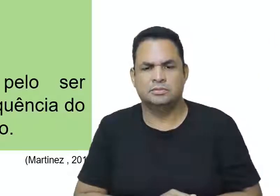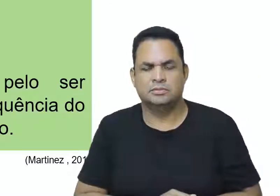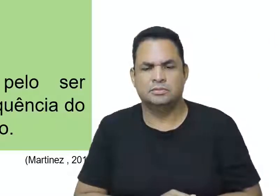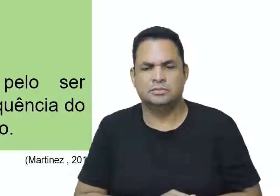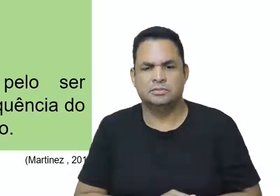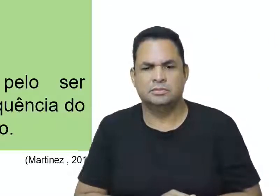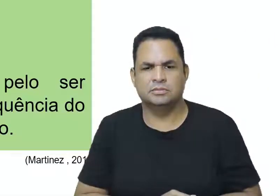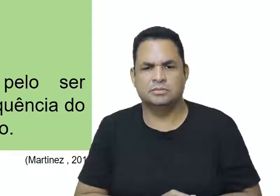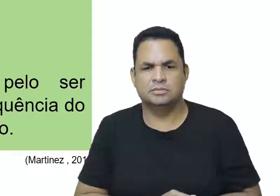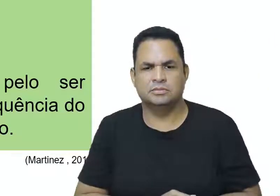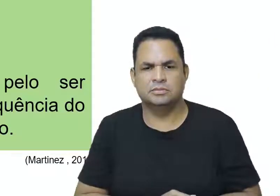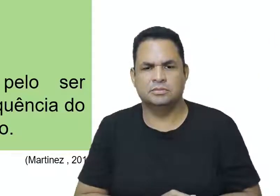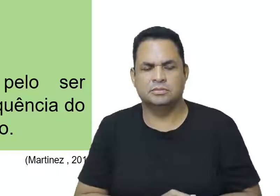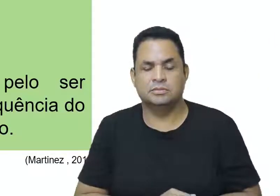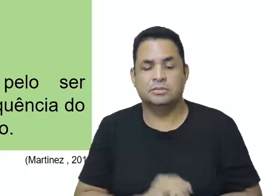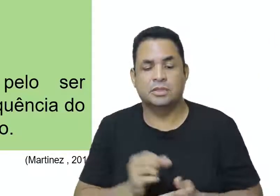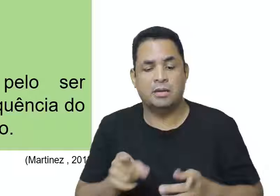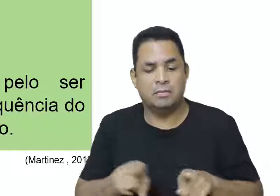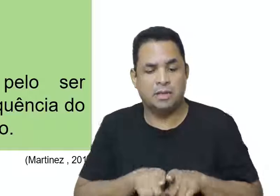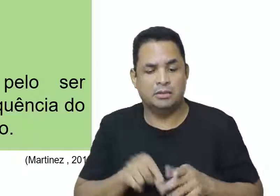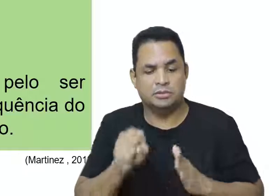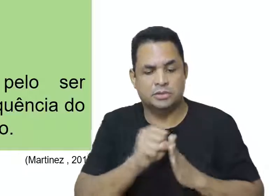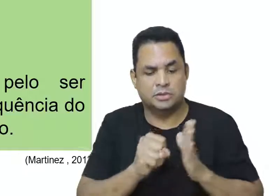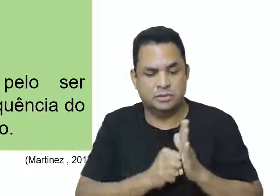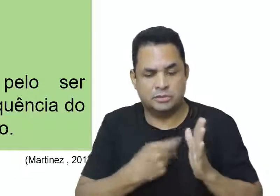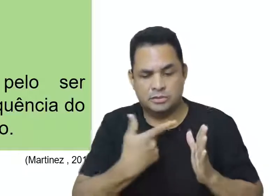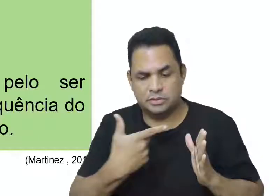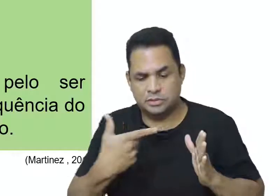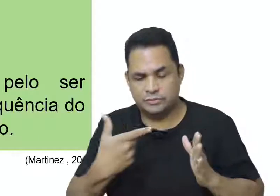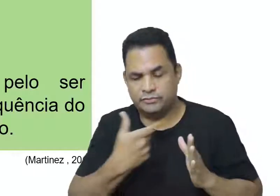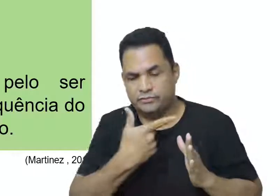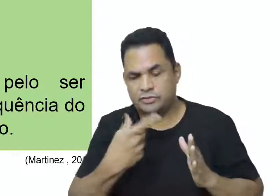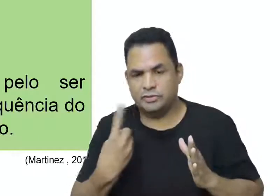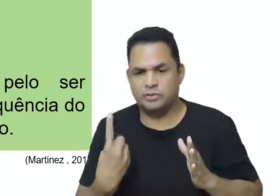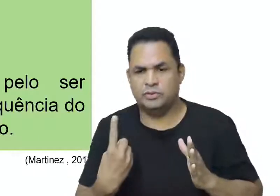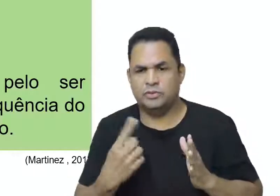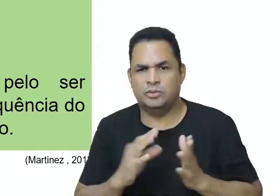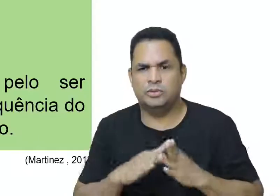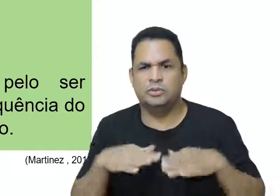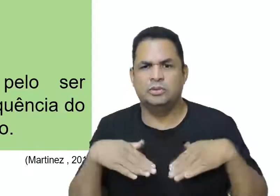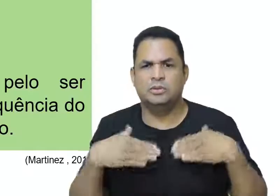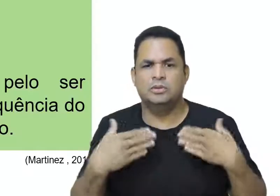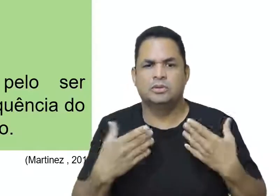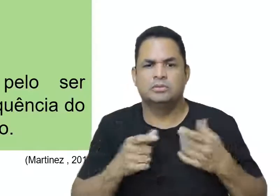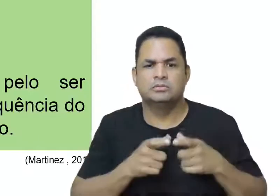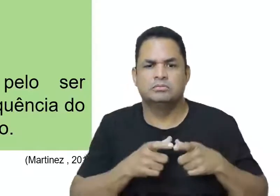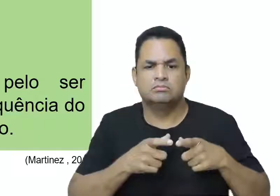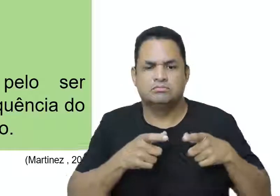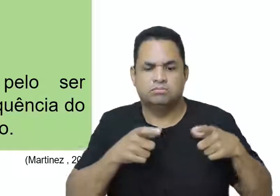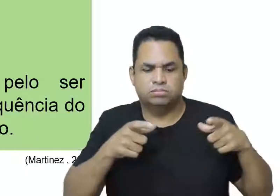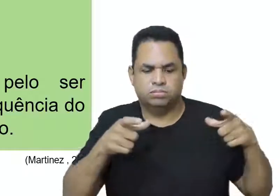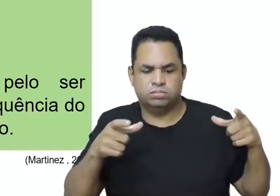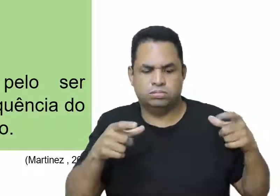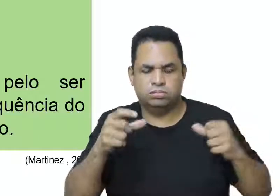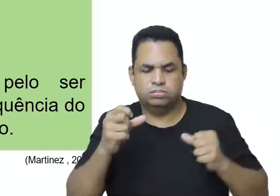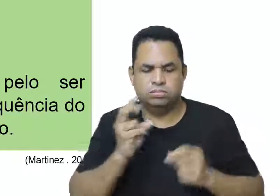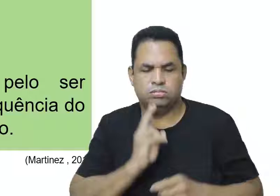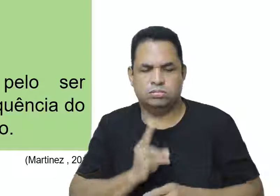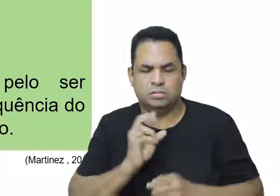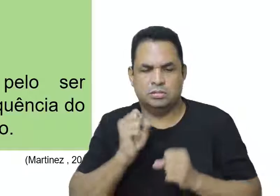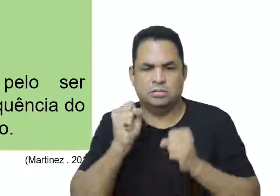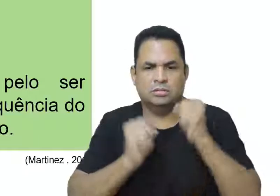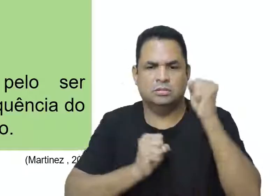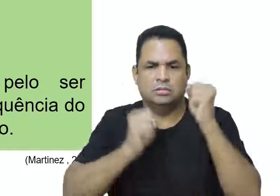século XXI, no qual, com o grande processo de industrialização,